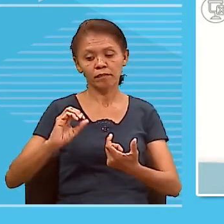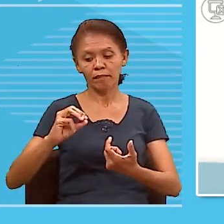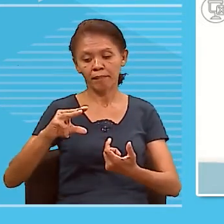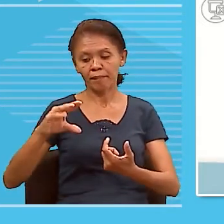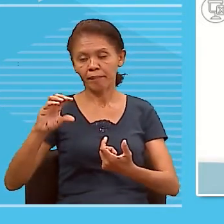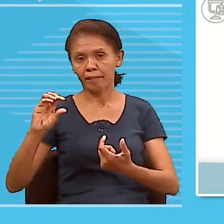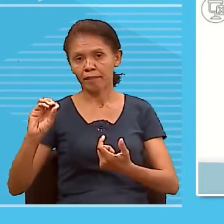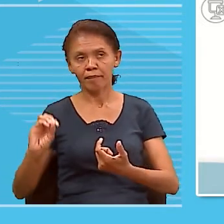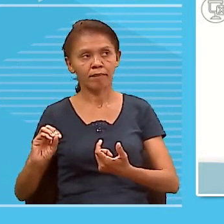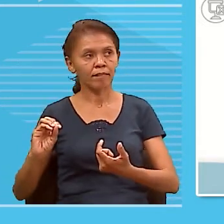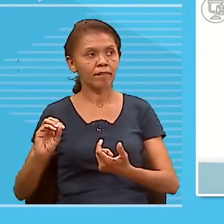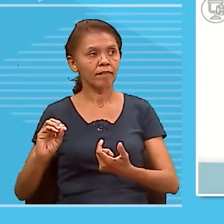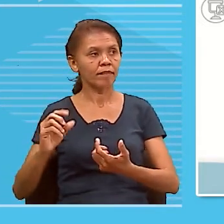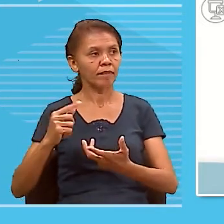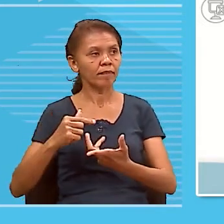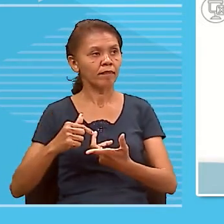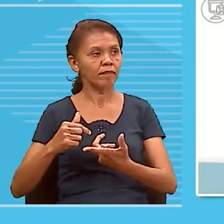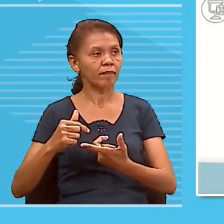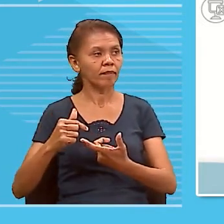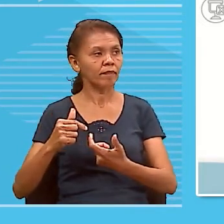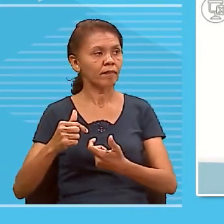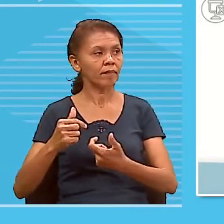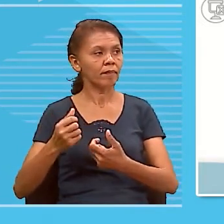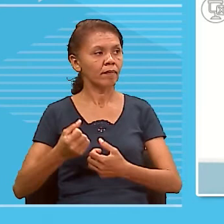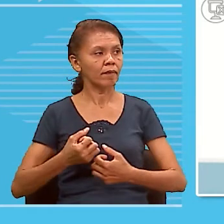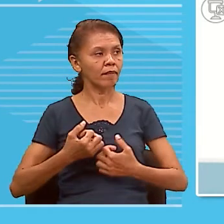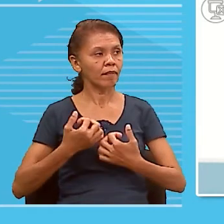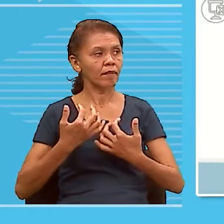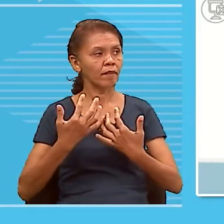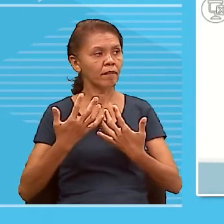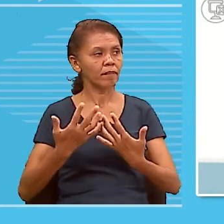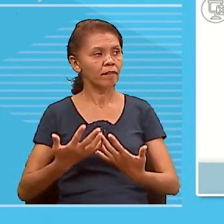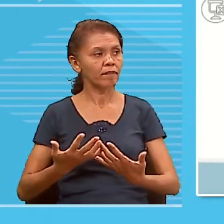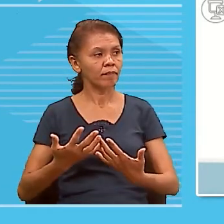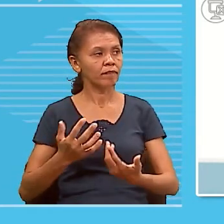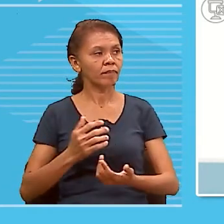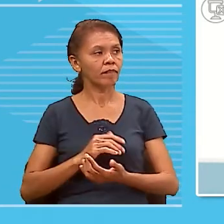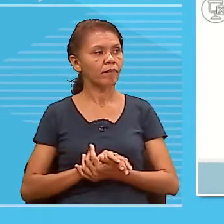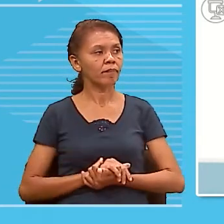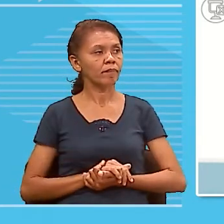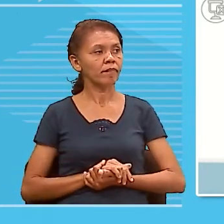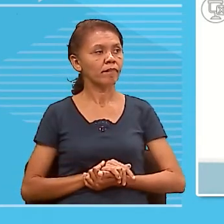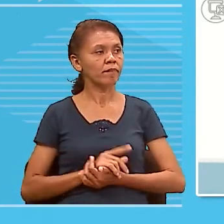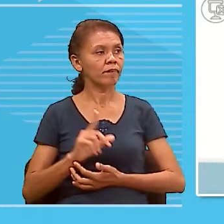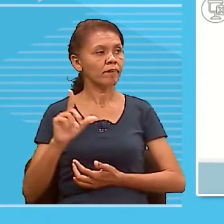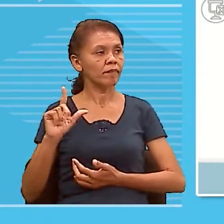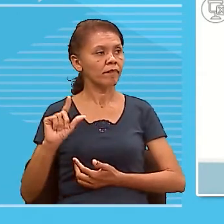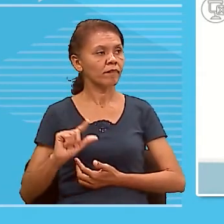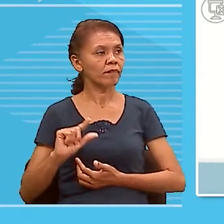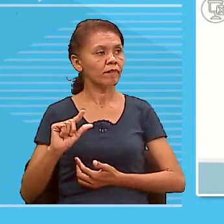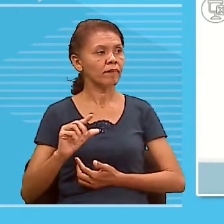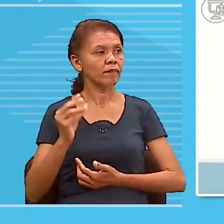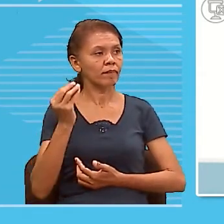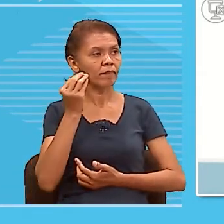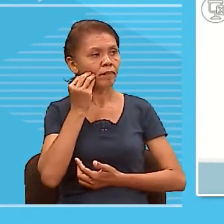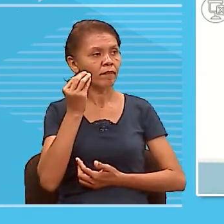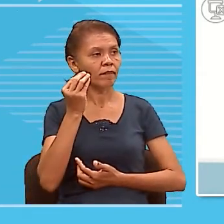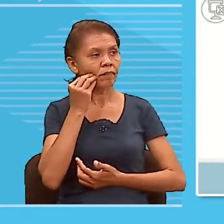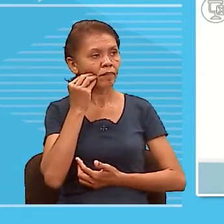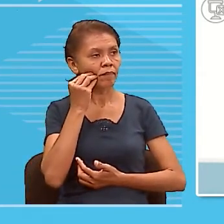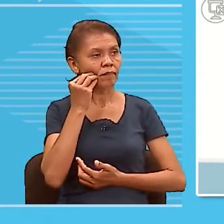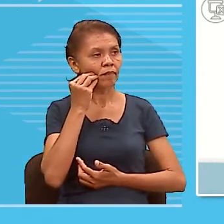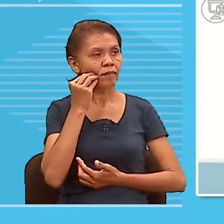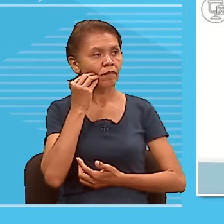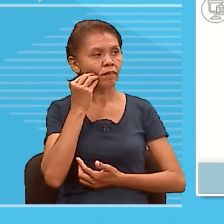os recursos de expressão eram minguados Barra tentavam remediar